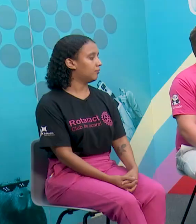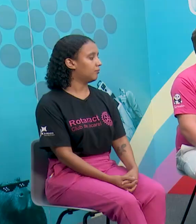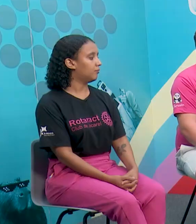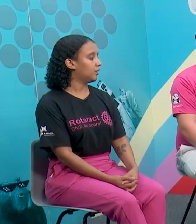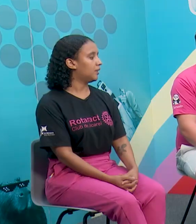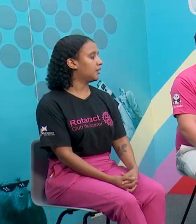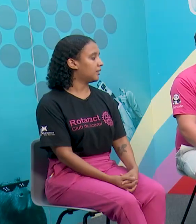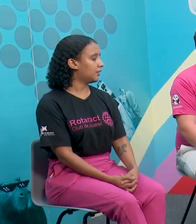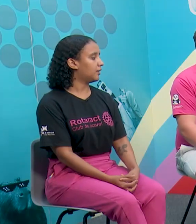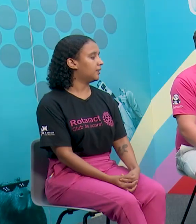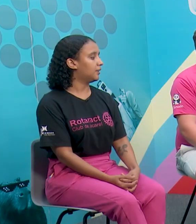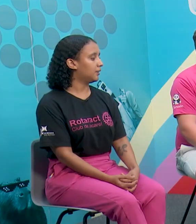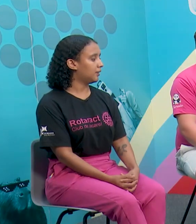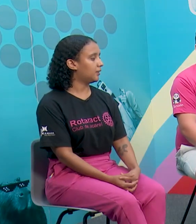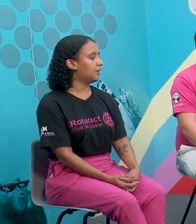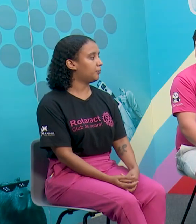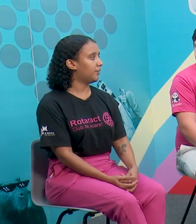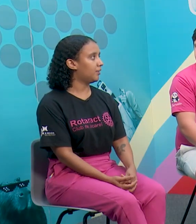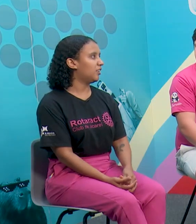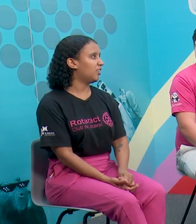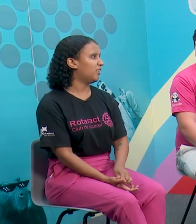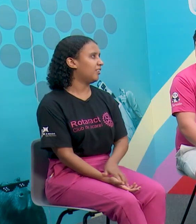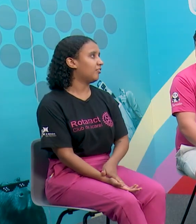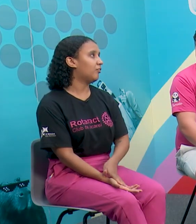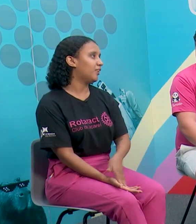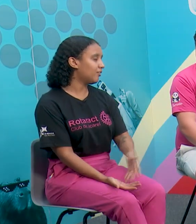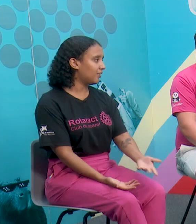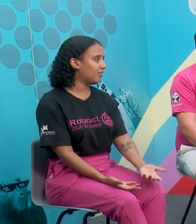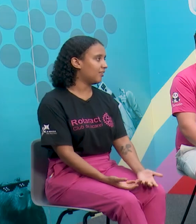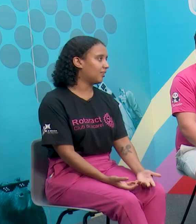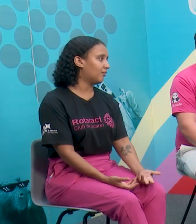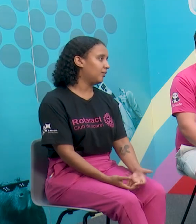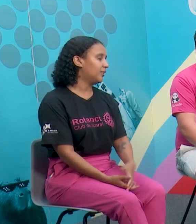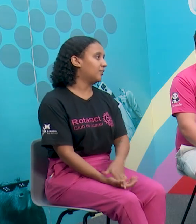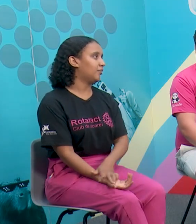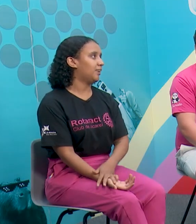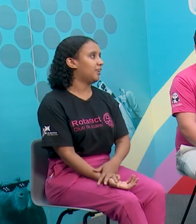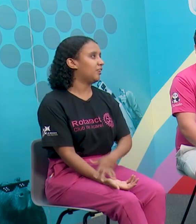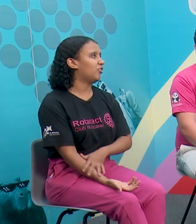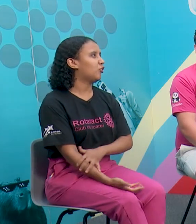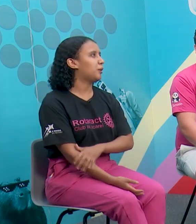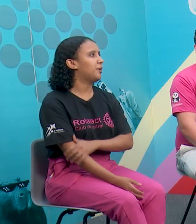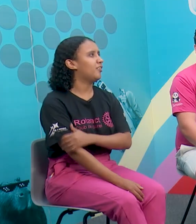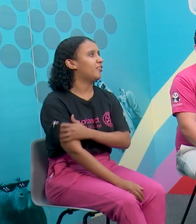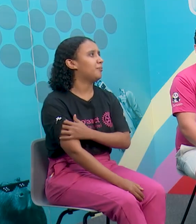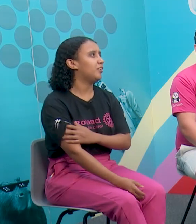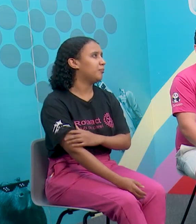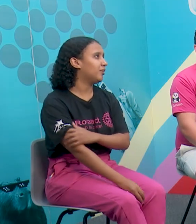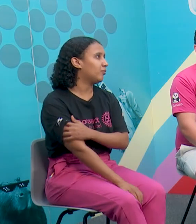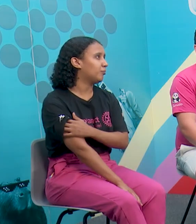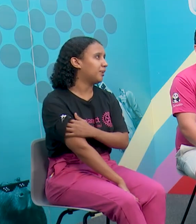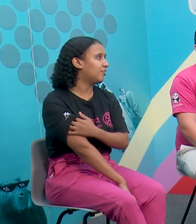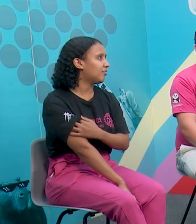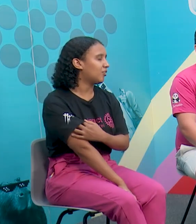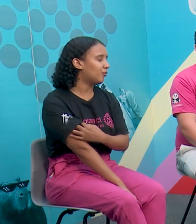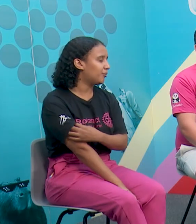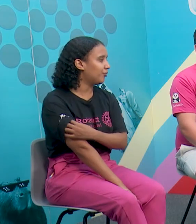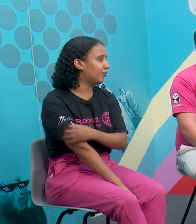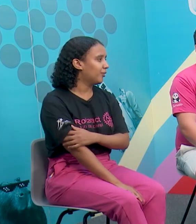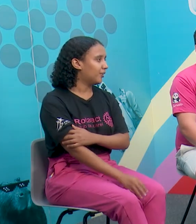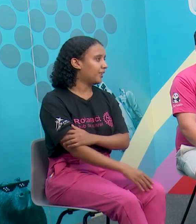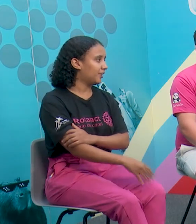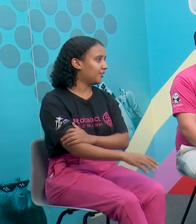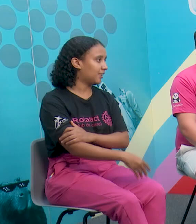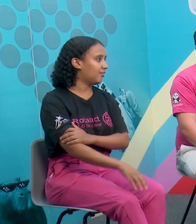bairros mais afastados da cidade. Né? Em Igarapé. Já são 8 anos de ação. Então a gente fala que a gente contabiliza mais de 5